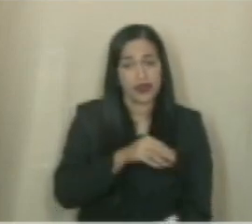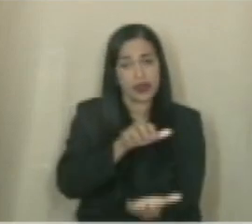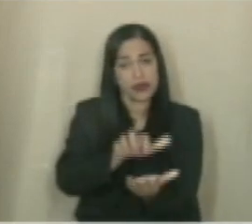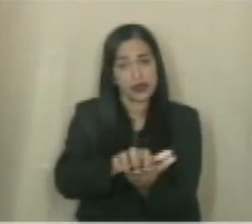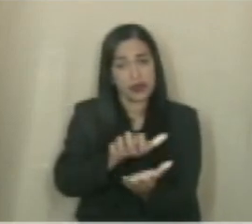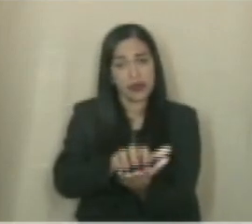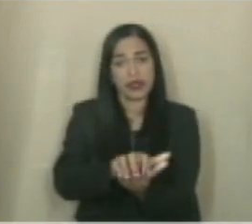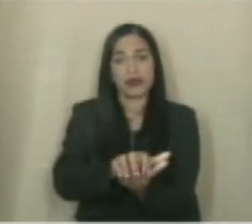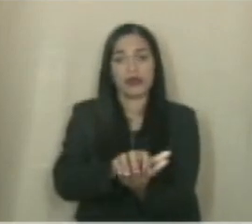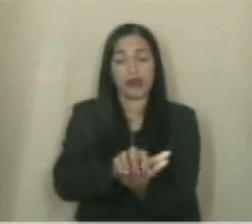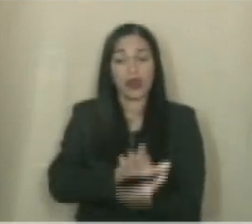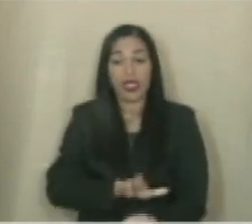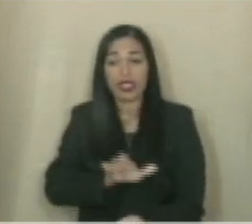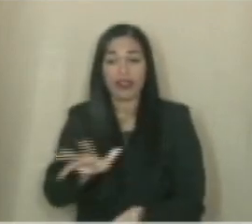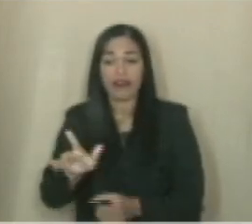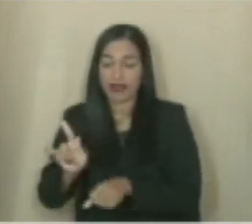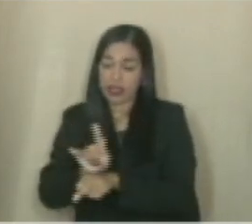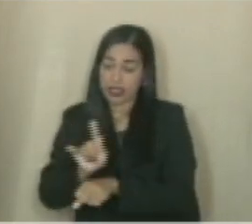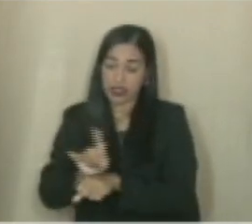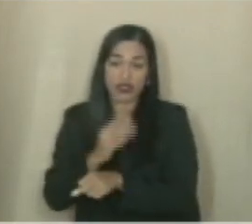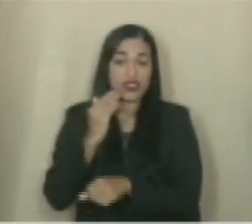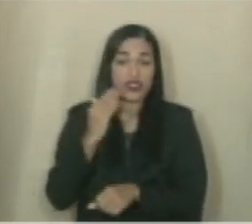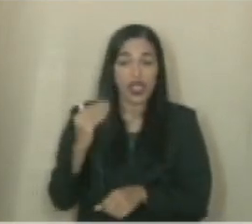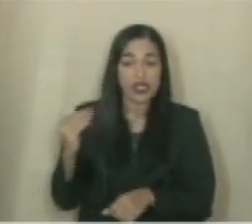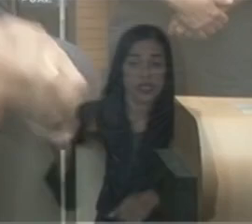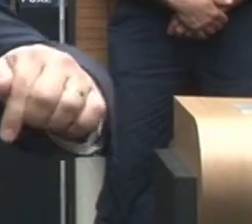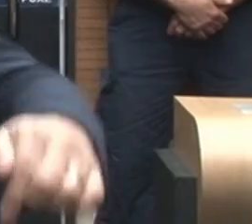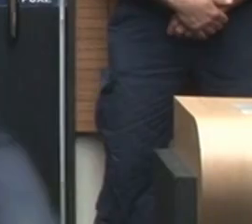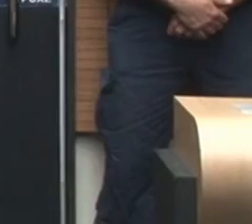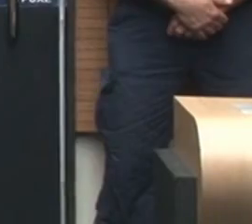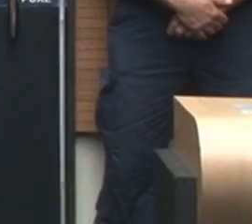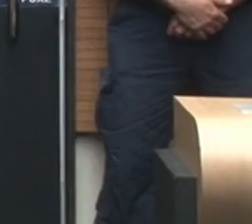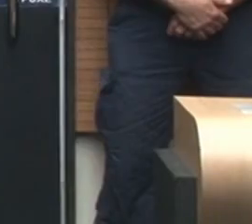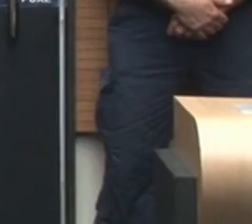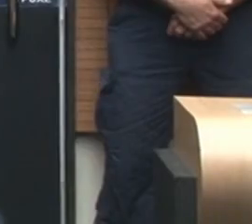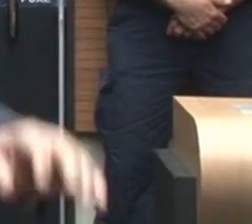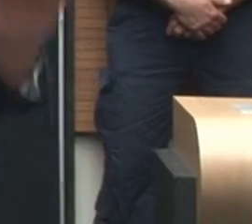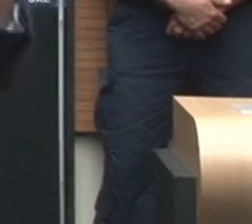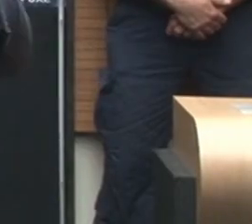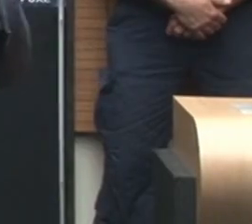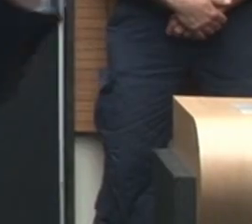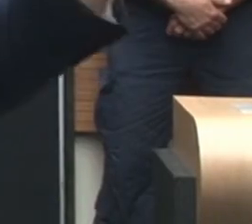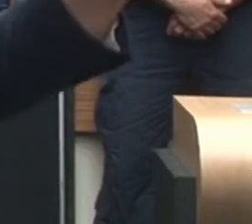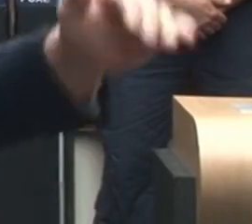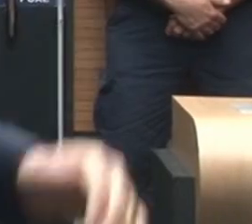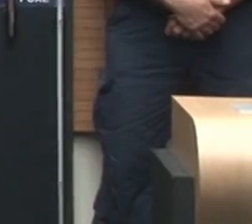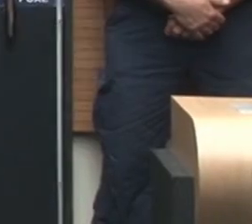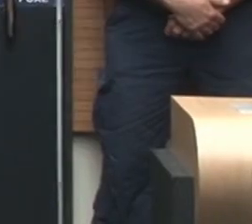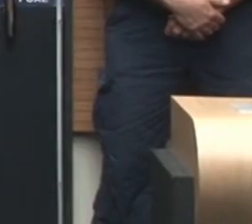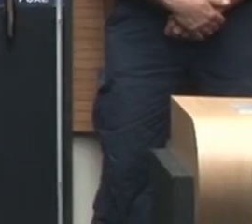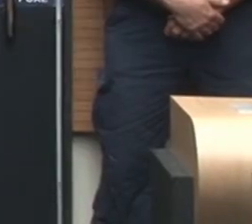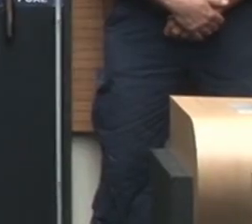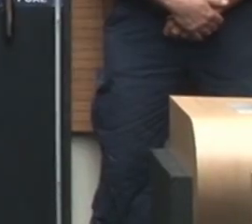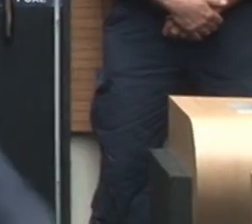Pernambuco, diferente da gestão exitosa do prefeito João Campos. Em a parte, o vereador Felipe Alecrim fez